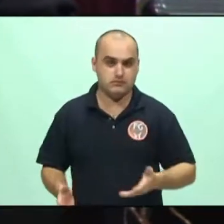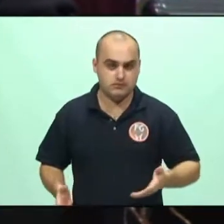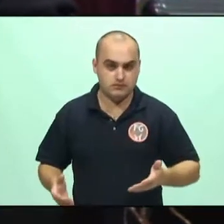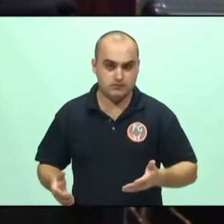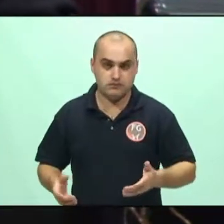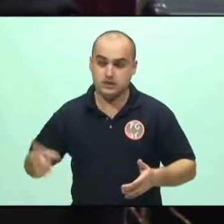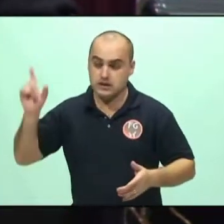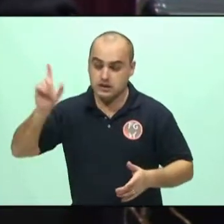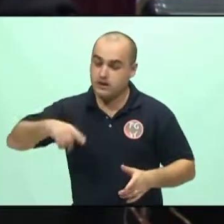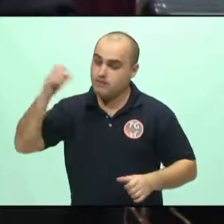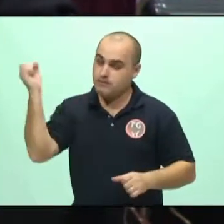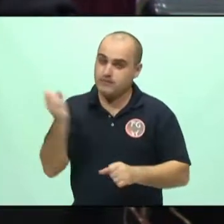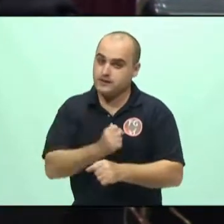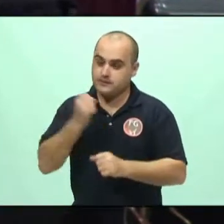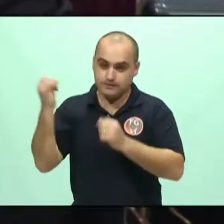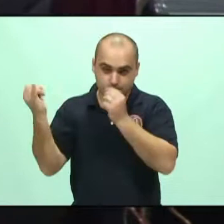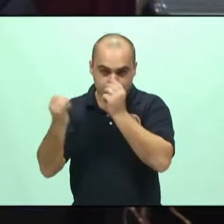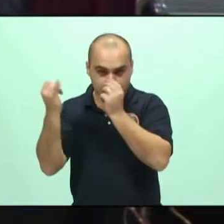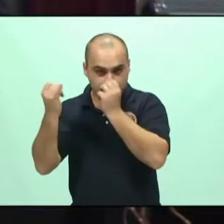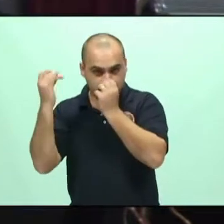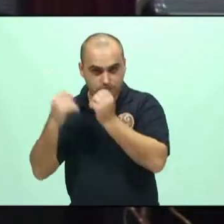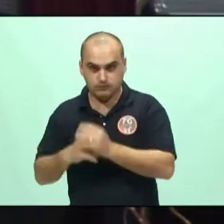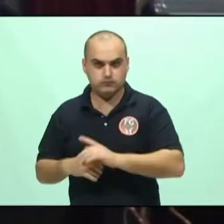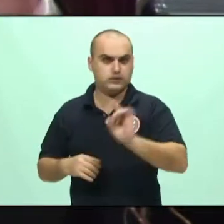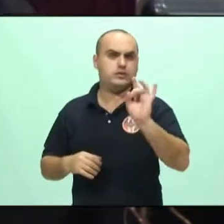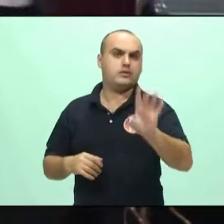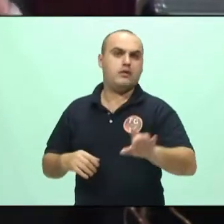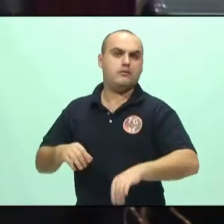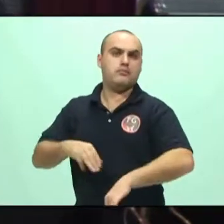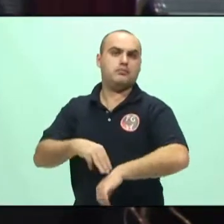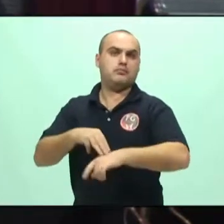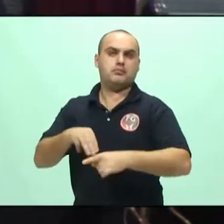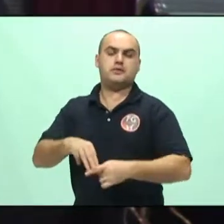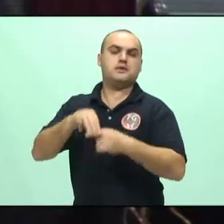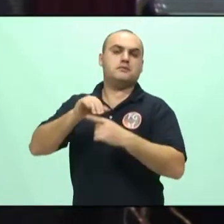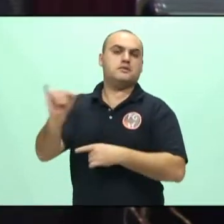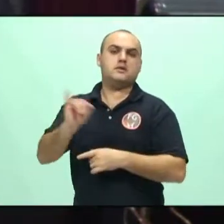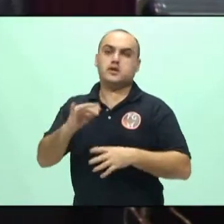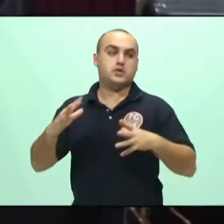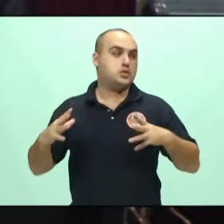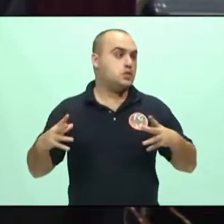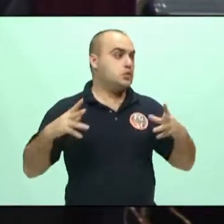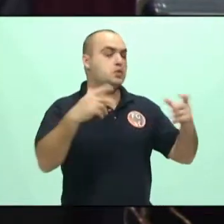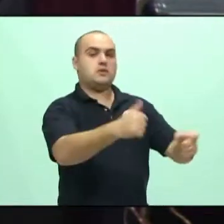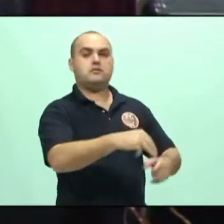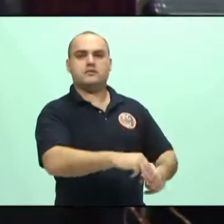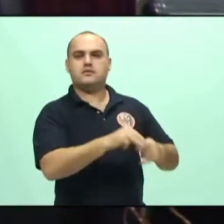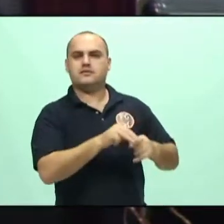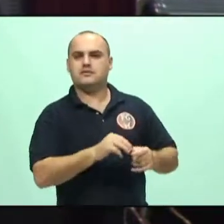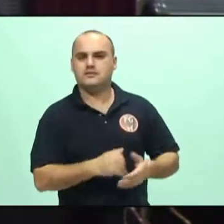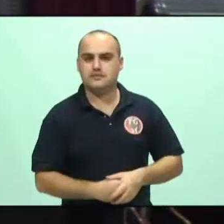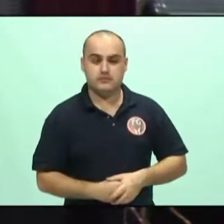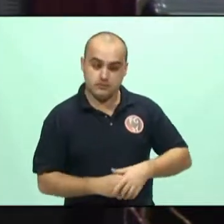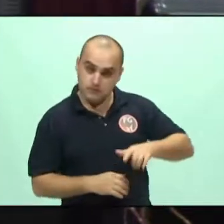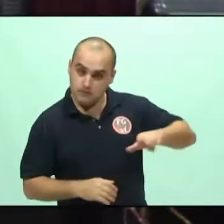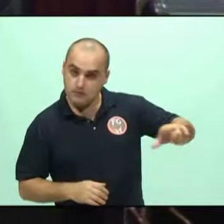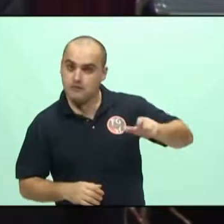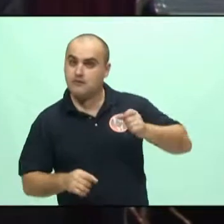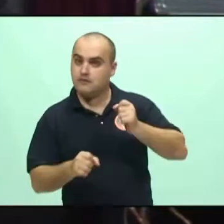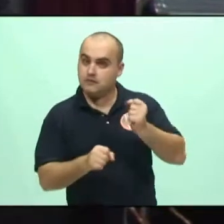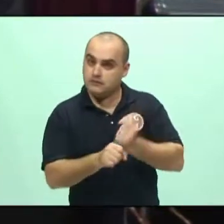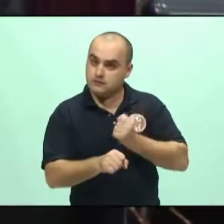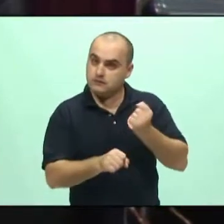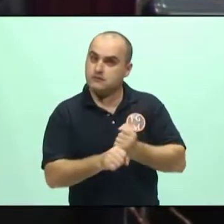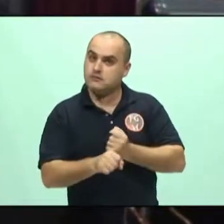é uma obra importantíssima não só para o município de Itajaí para todo o município essa obra ela vai trazer